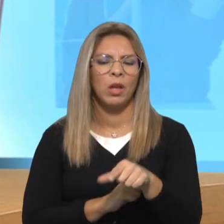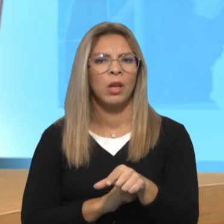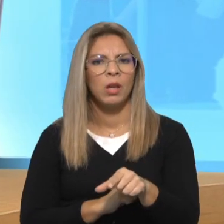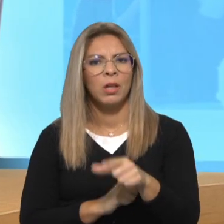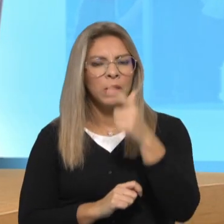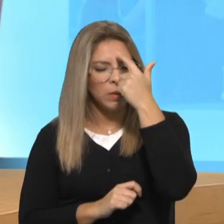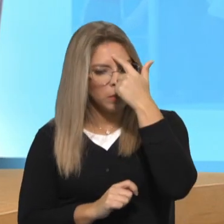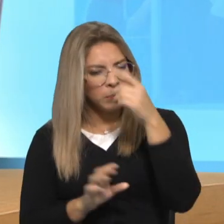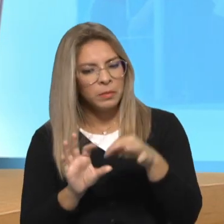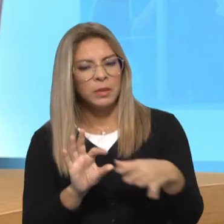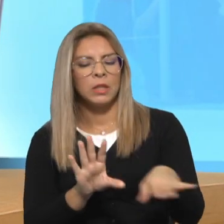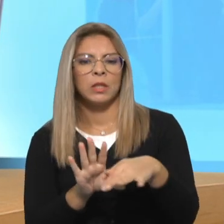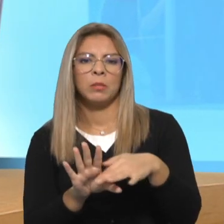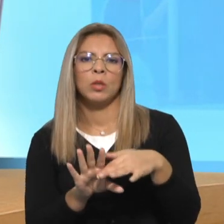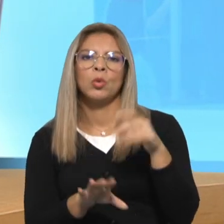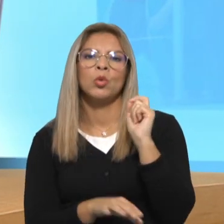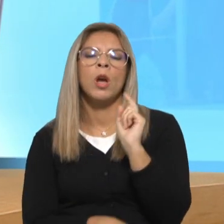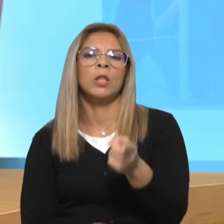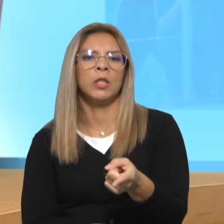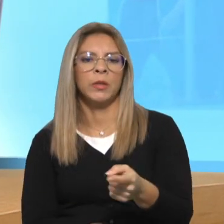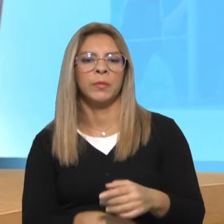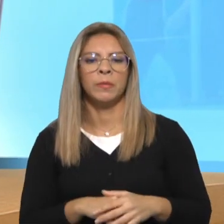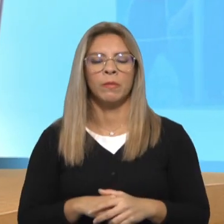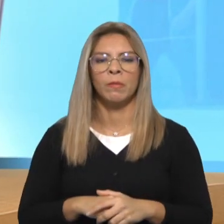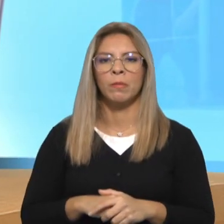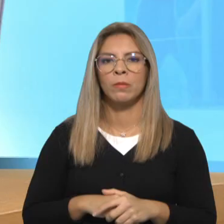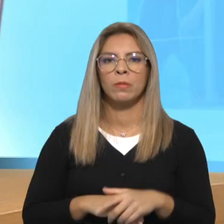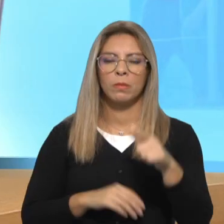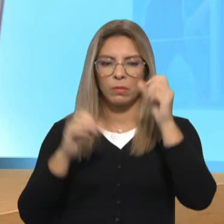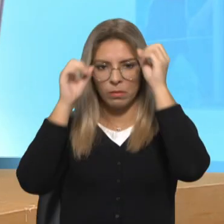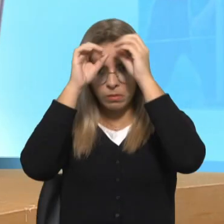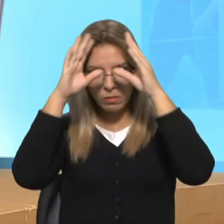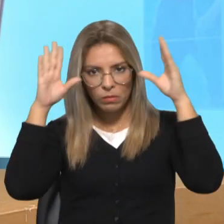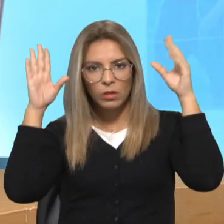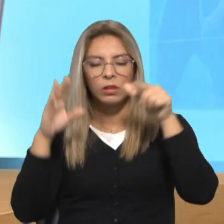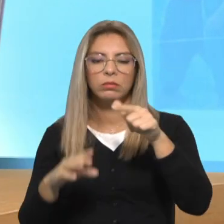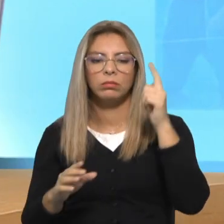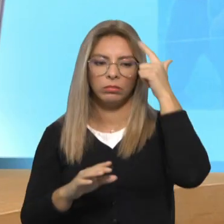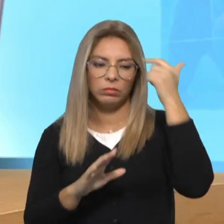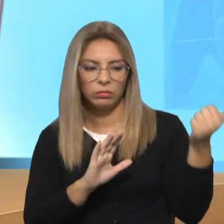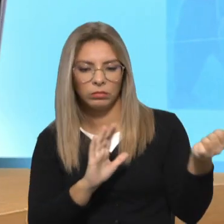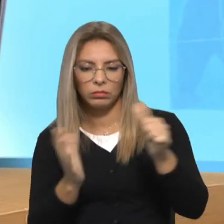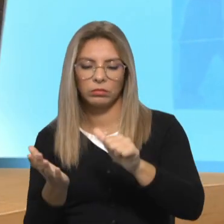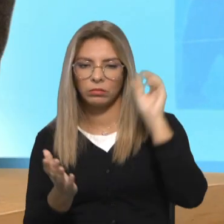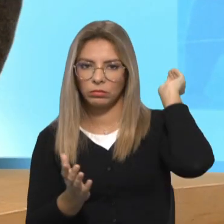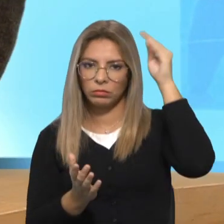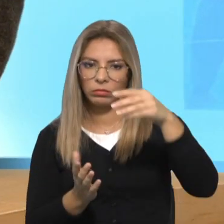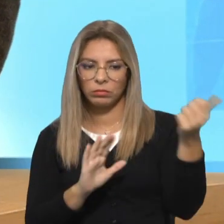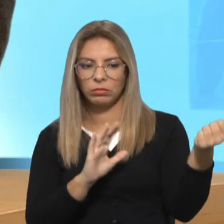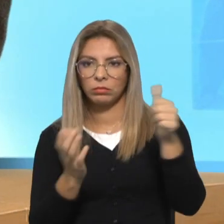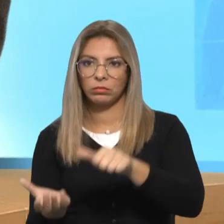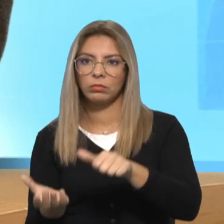participação? Pois, eu acho de facto esta questão da consciência de que somos todos batizados e ao sermos